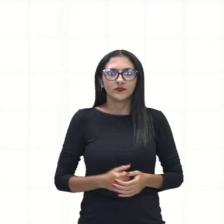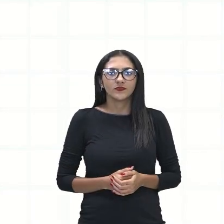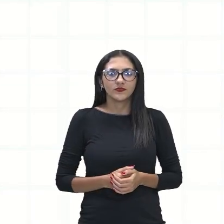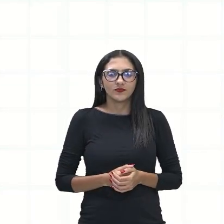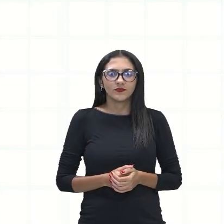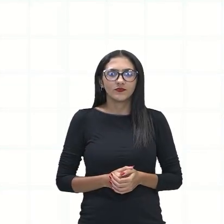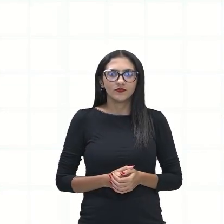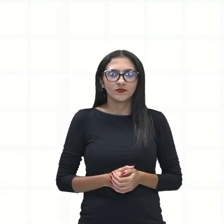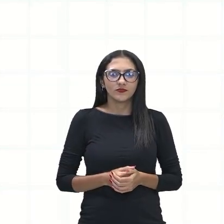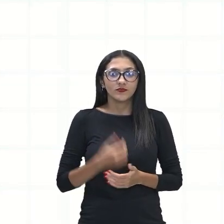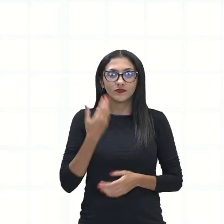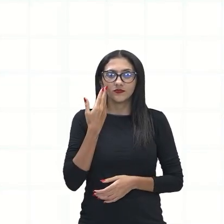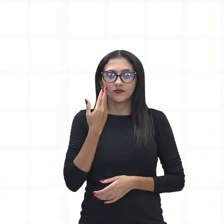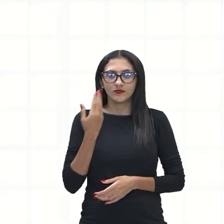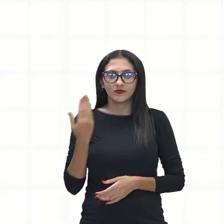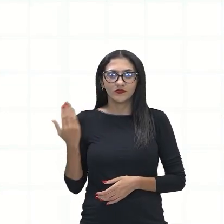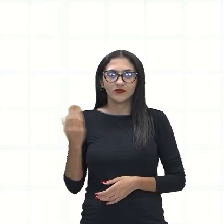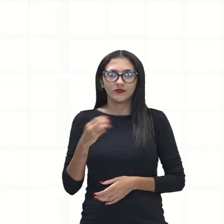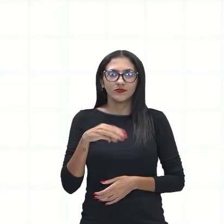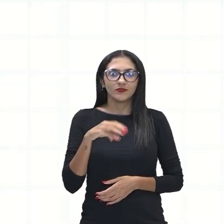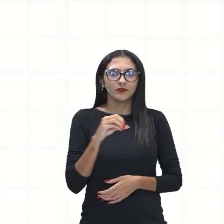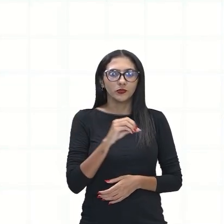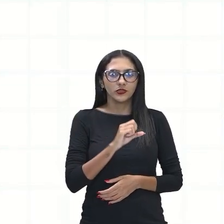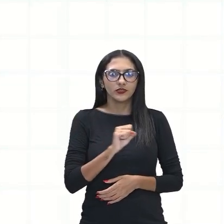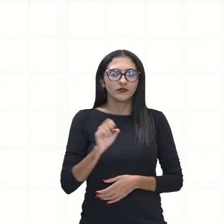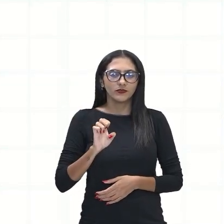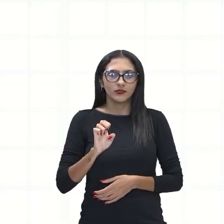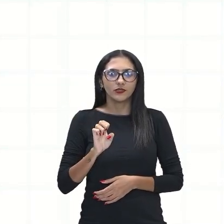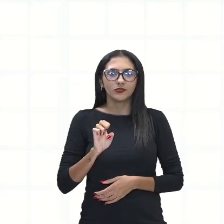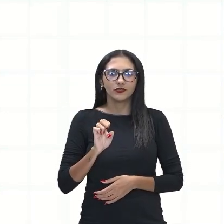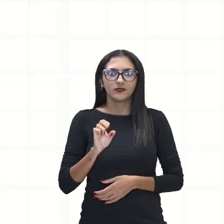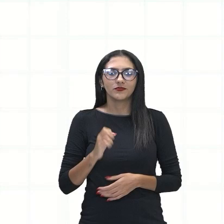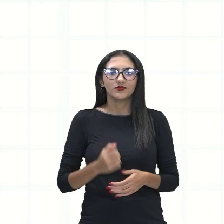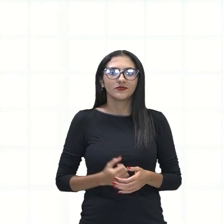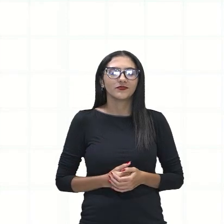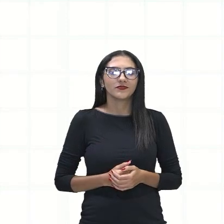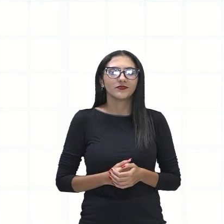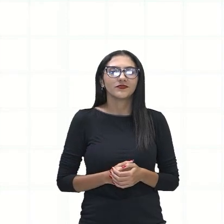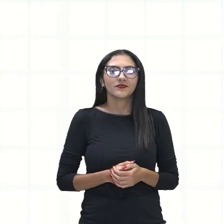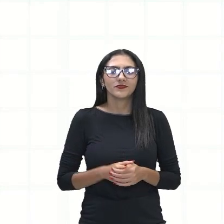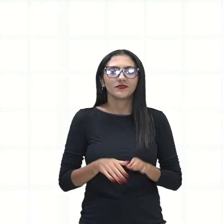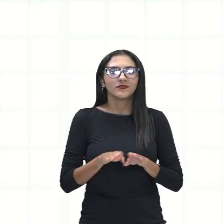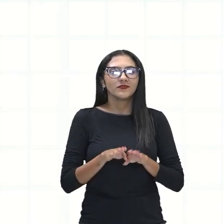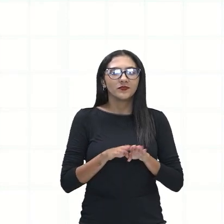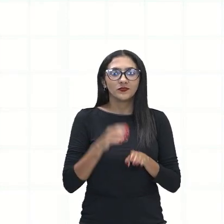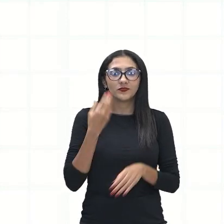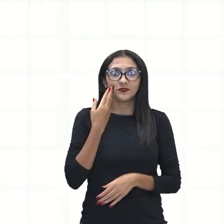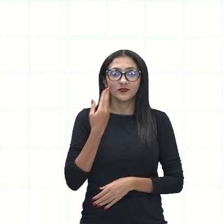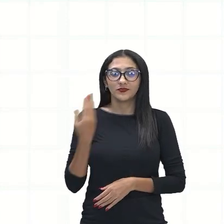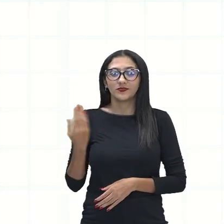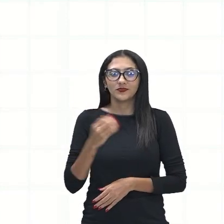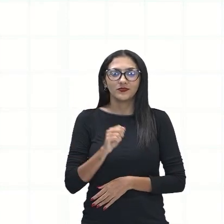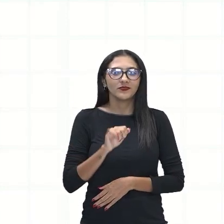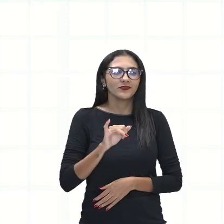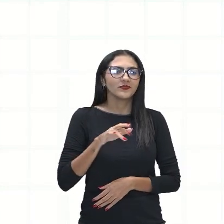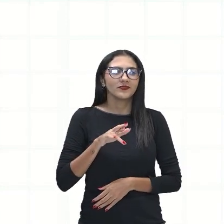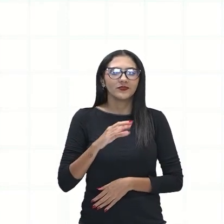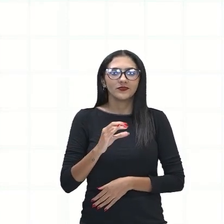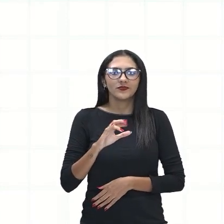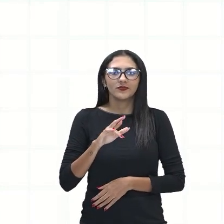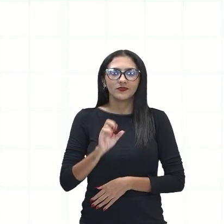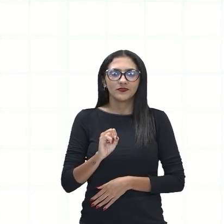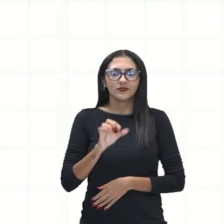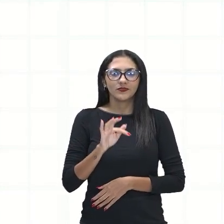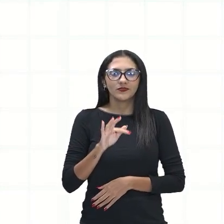Moose, moose, que também é um animal. Aircraft, aircraft, que é como se